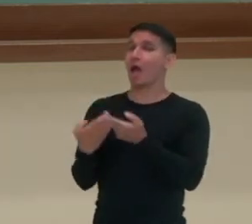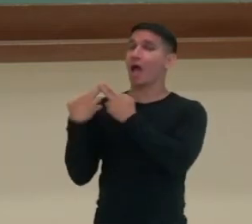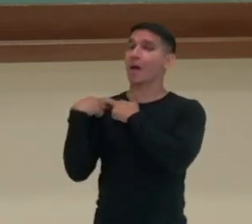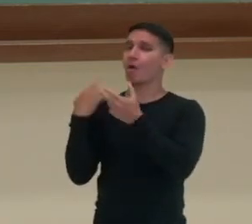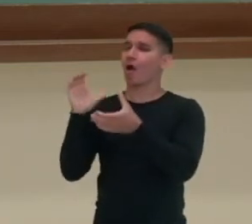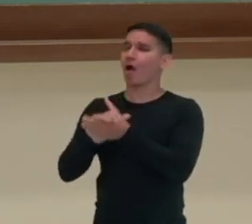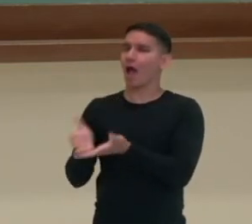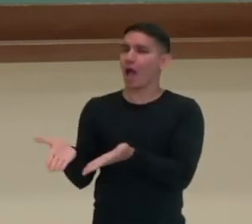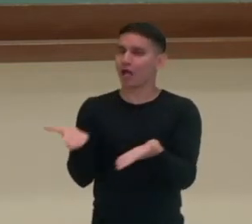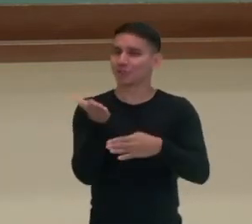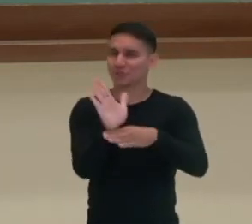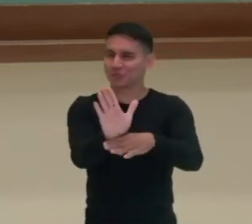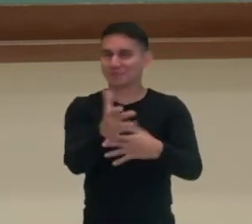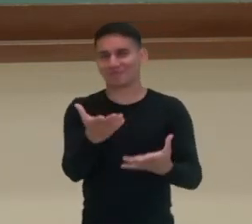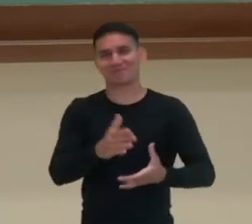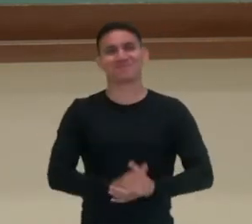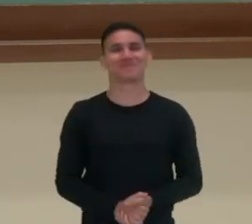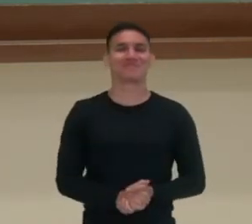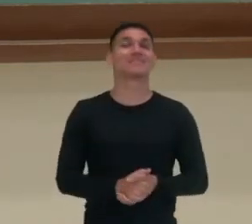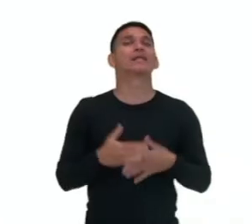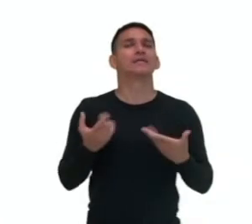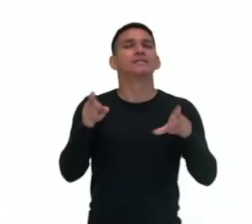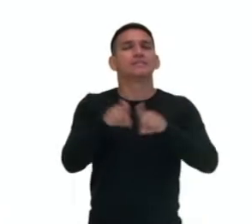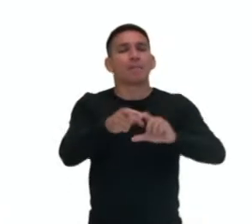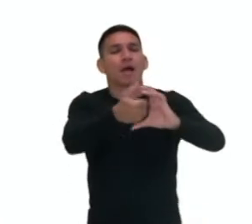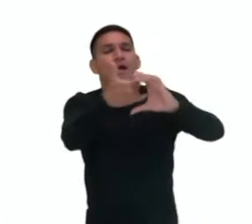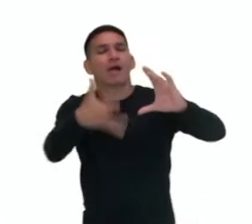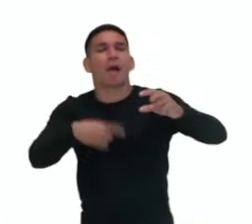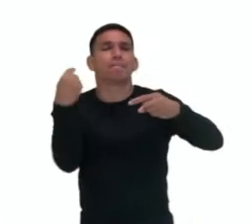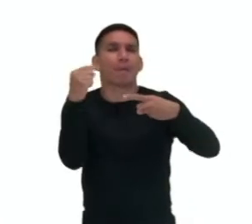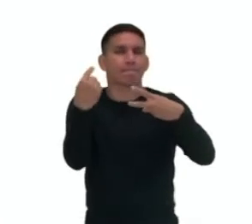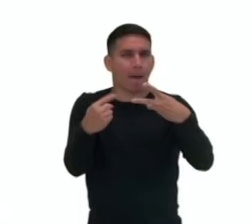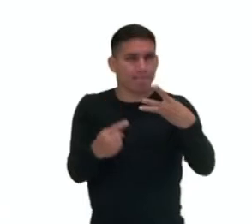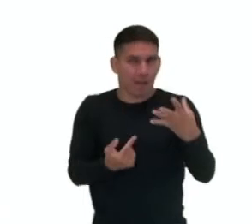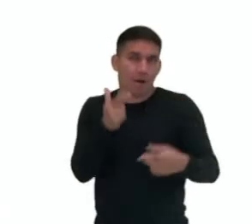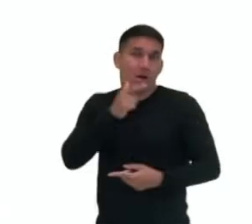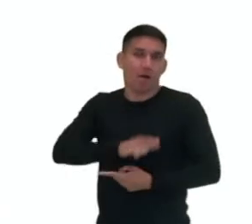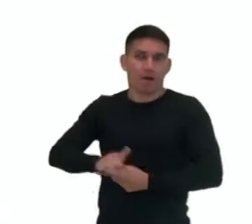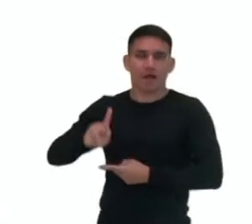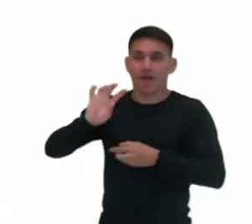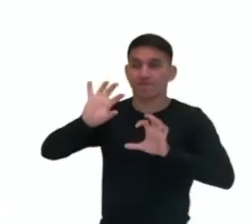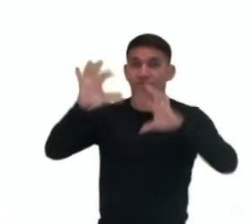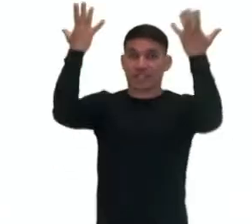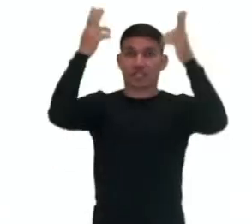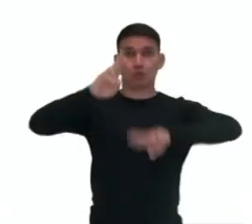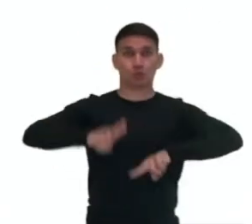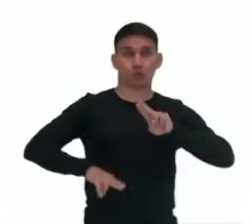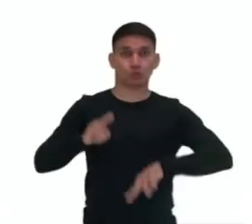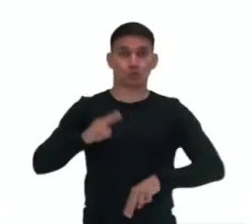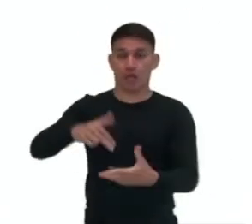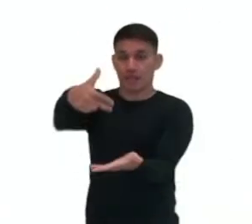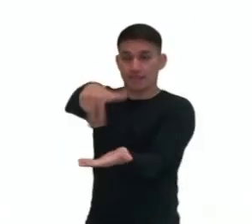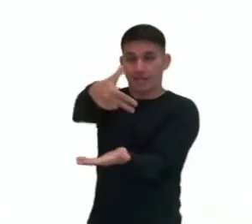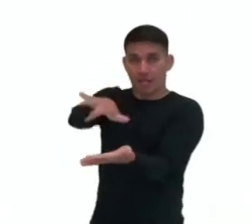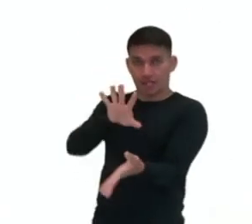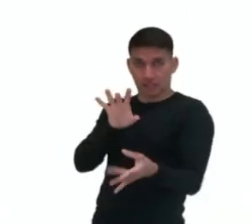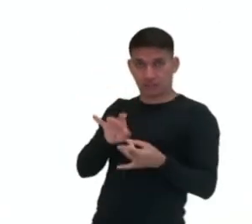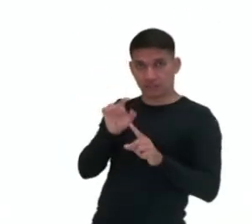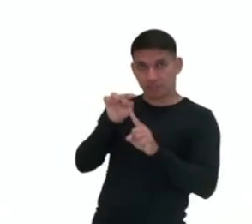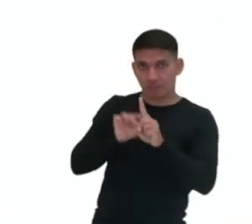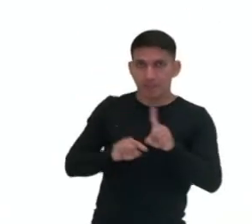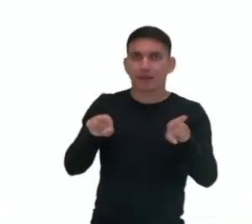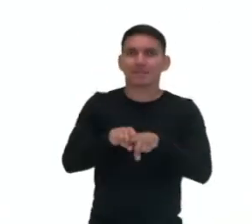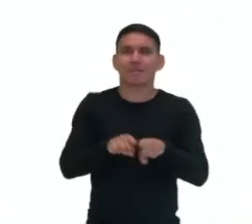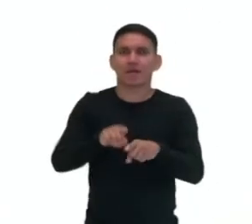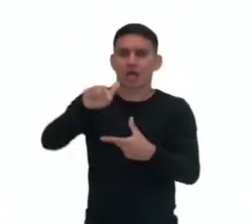é com Santo Antônio. E as características típicas das festas juninas? Danças típicas, as